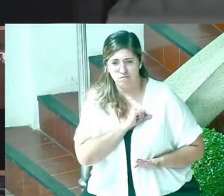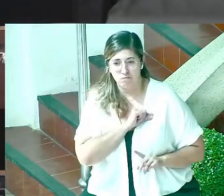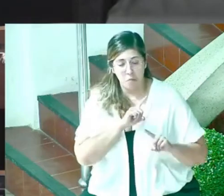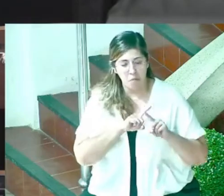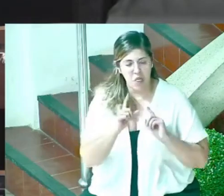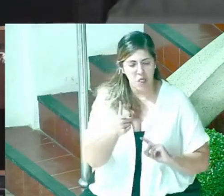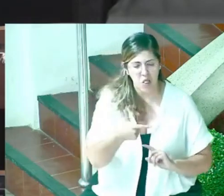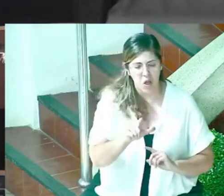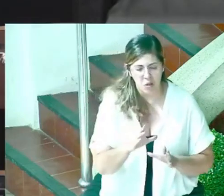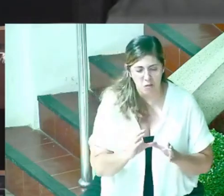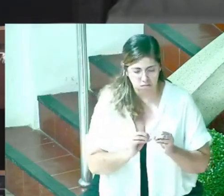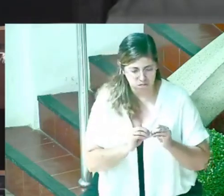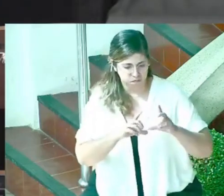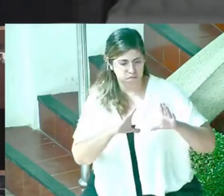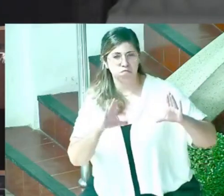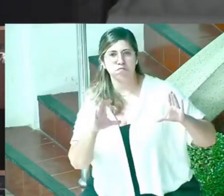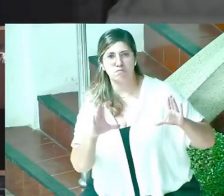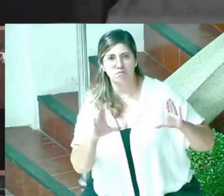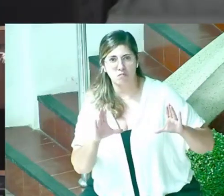cometeram contra você.